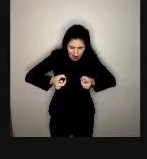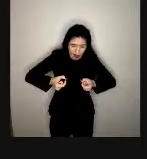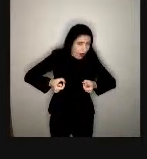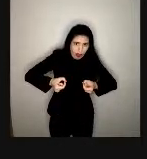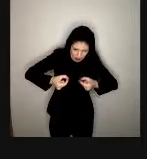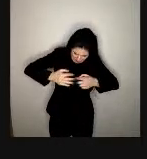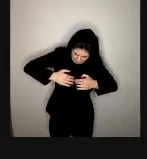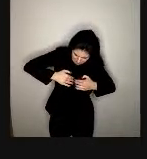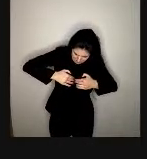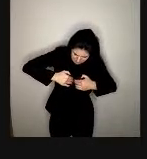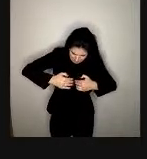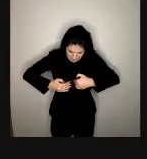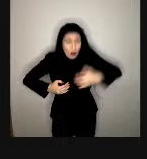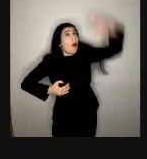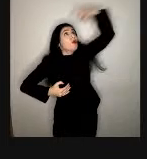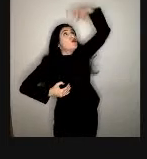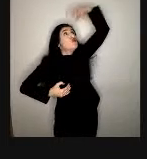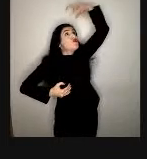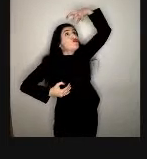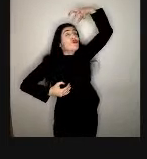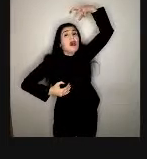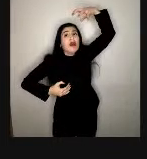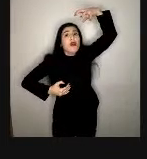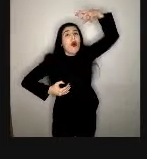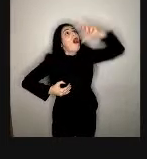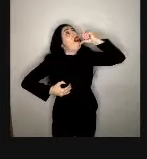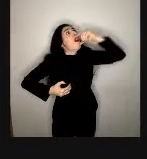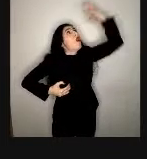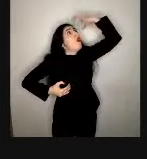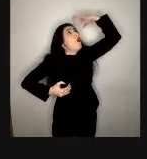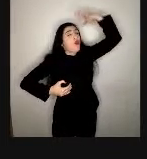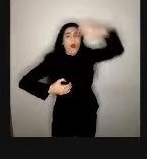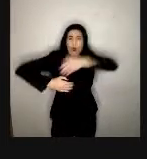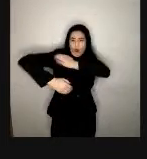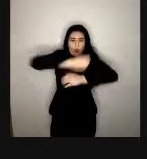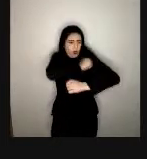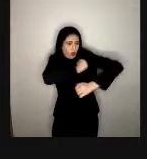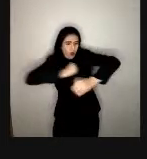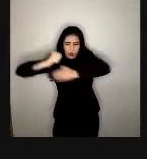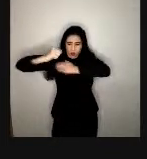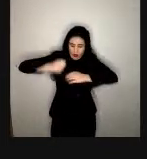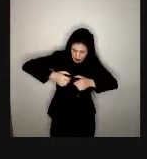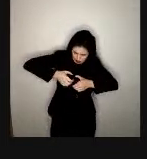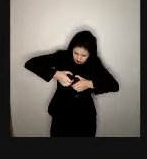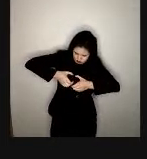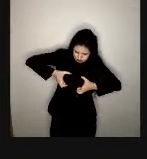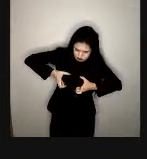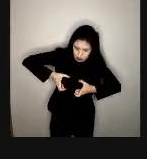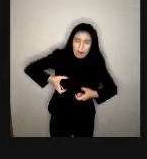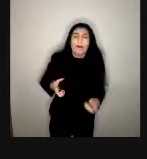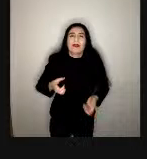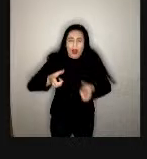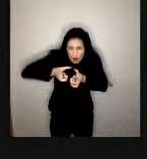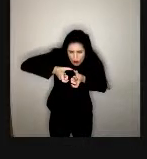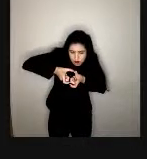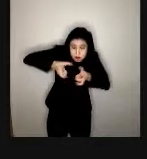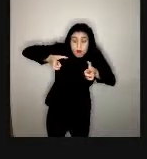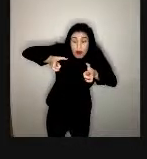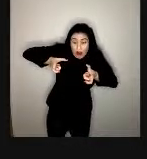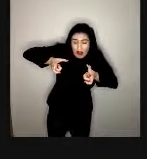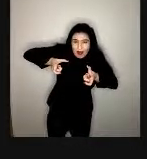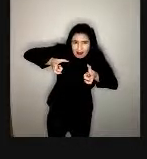de um tempo. Mas quando ela consegue palpar, é porque já está grande, já está do tamanho de um limão ou de uma laranja. Então, é